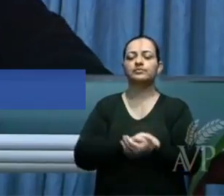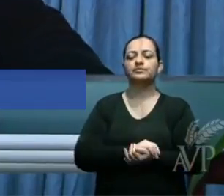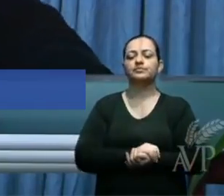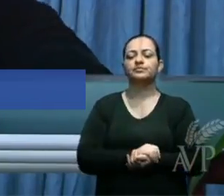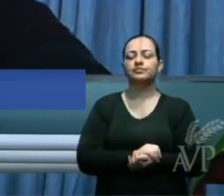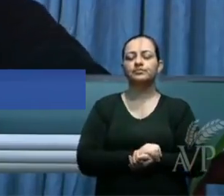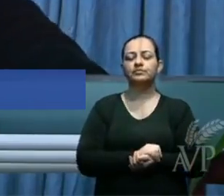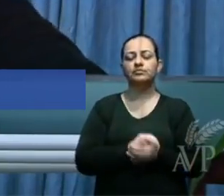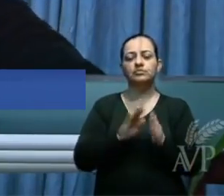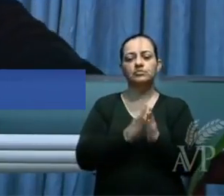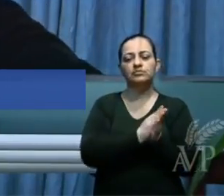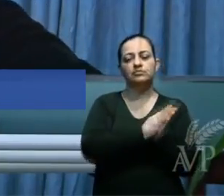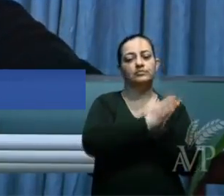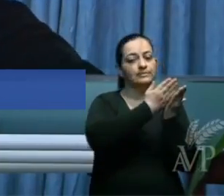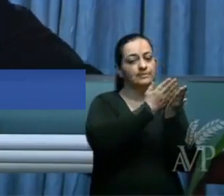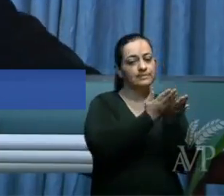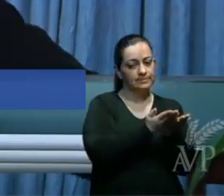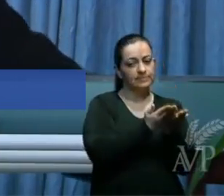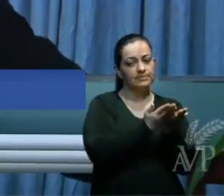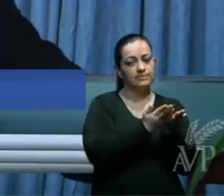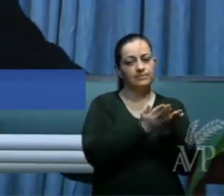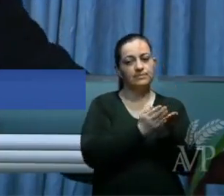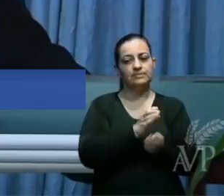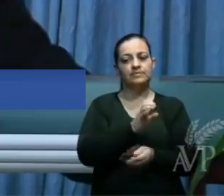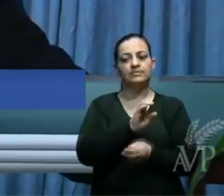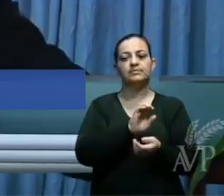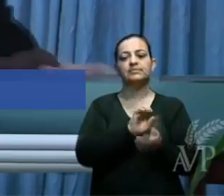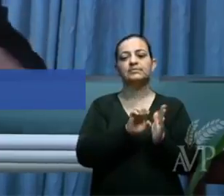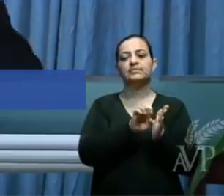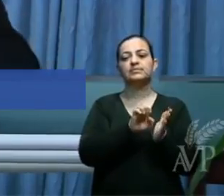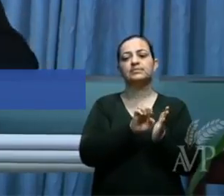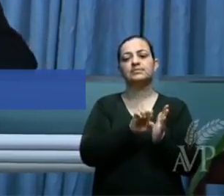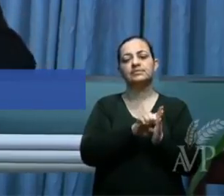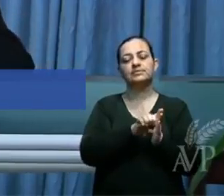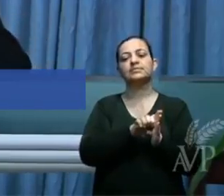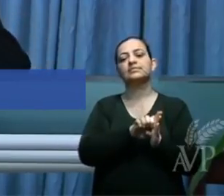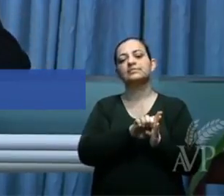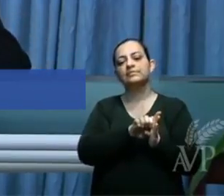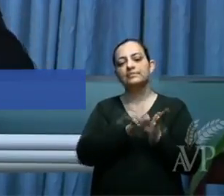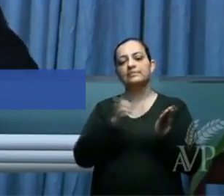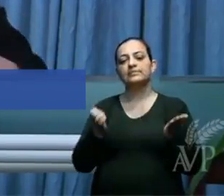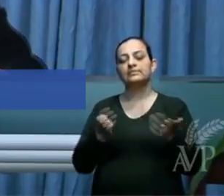vamos abrir nossas bíblias en ese do capítulo 4